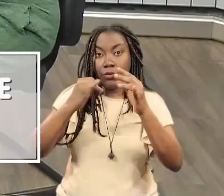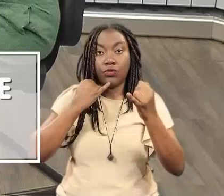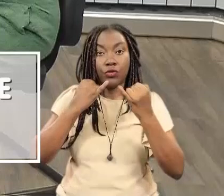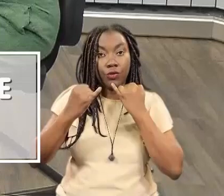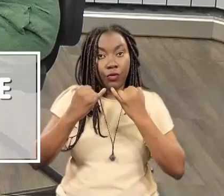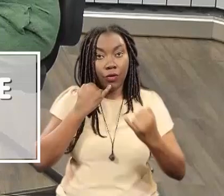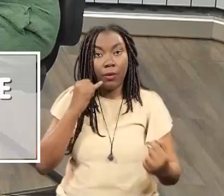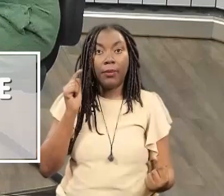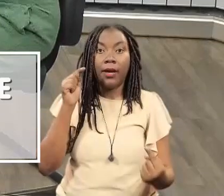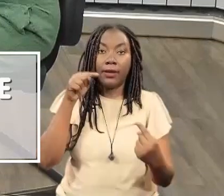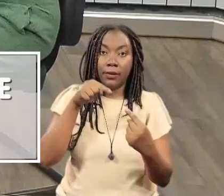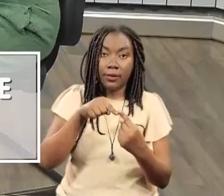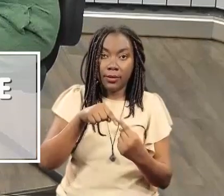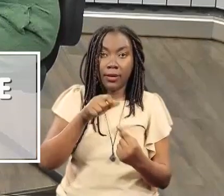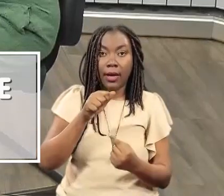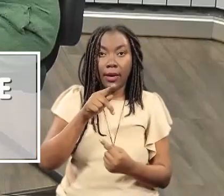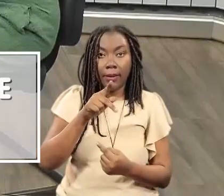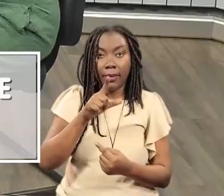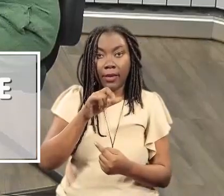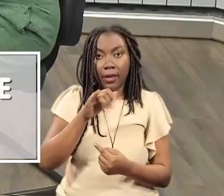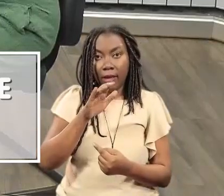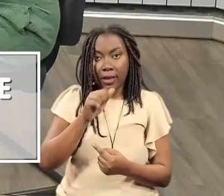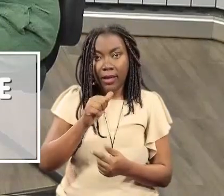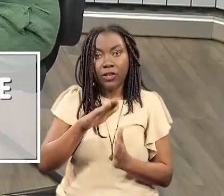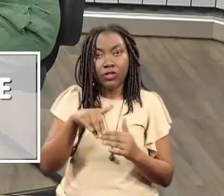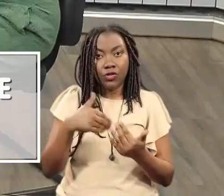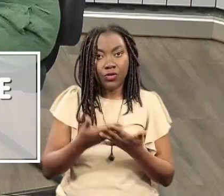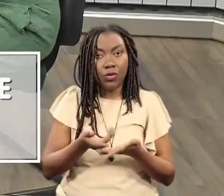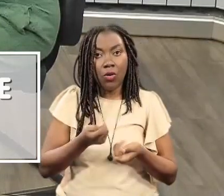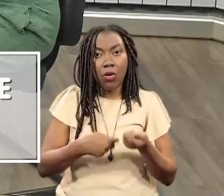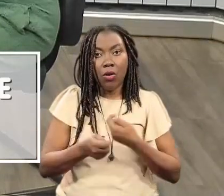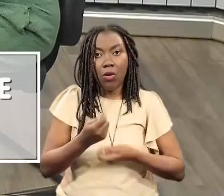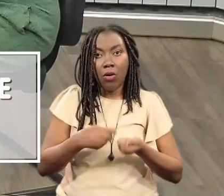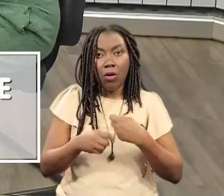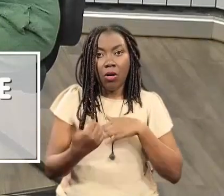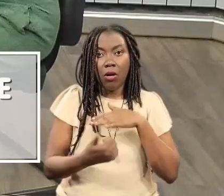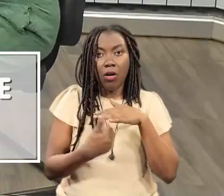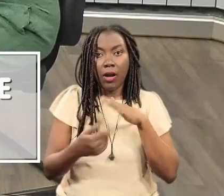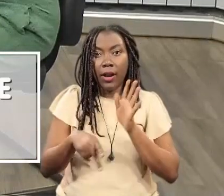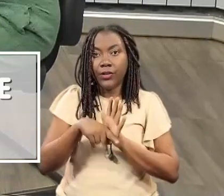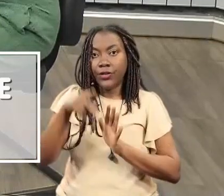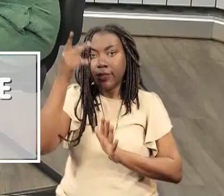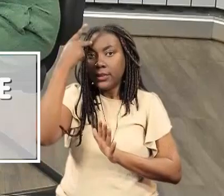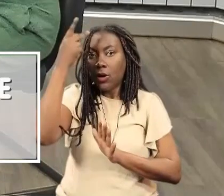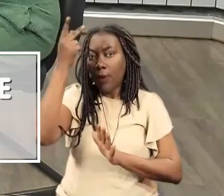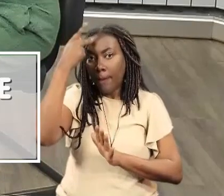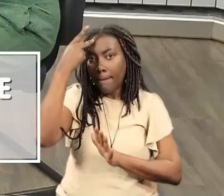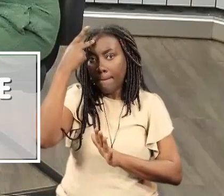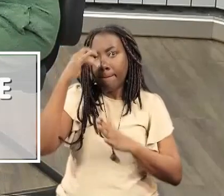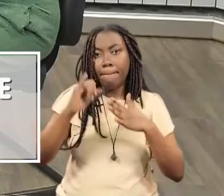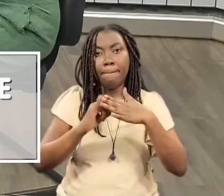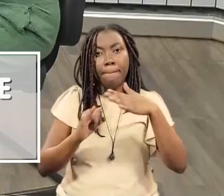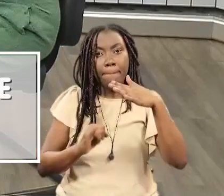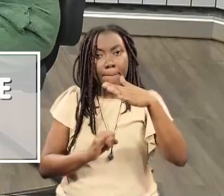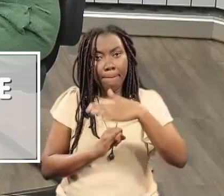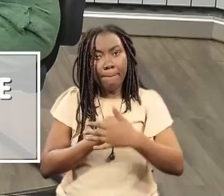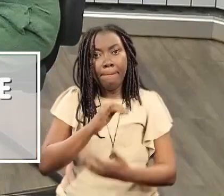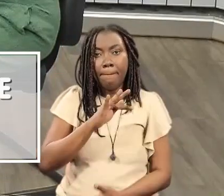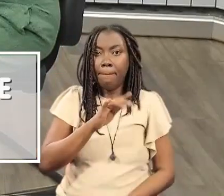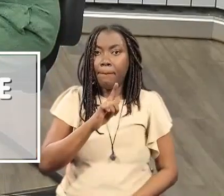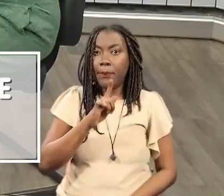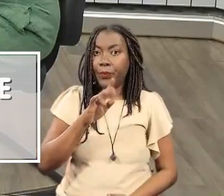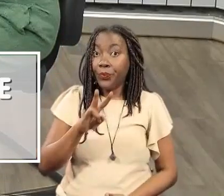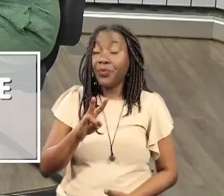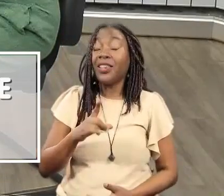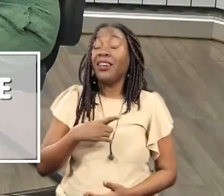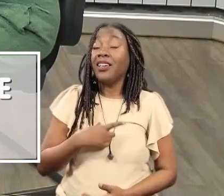Informação Aplicada da Escola de Administração de Empresas de São Paulo, da Fundação Getúlio Vargas,